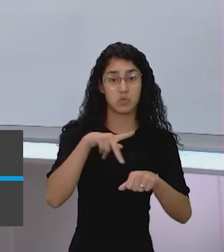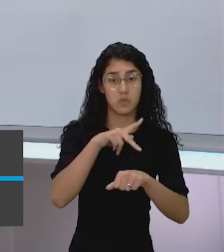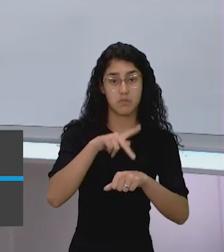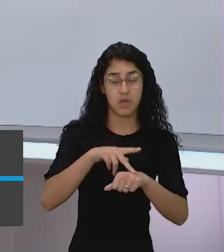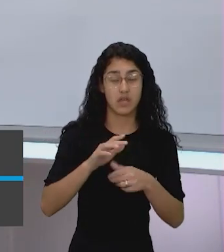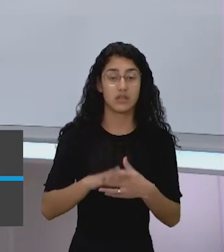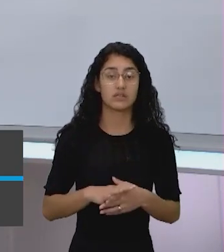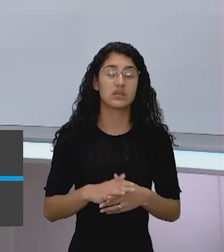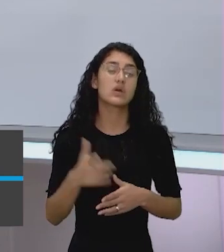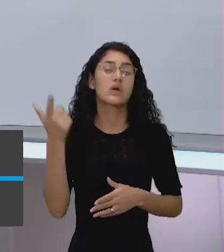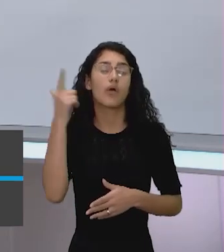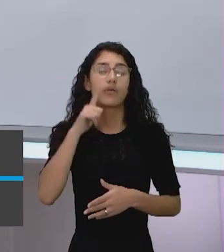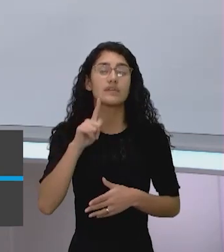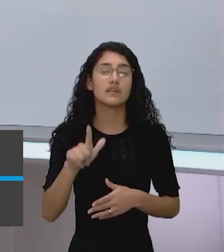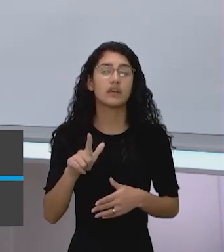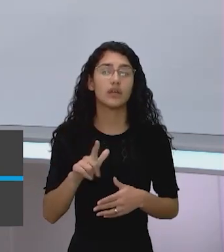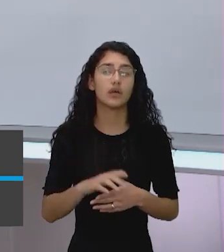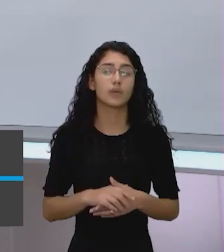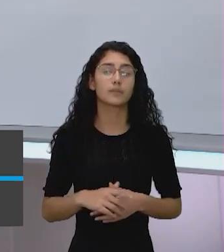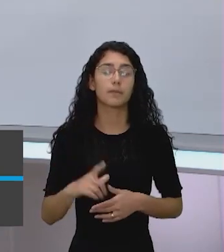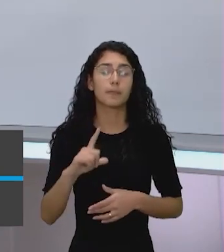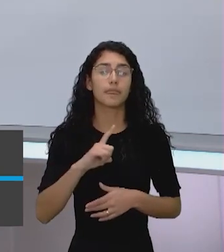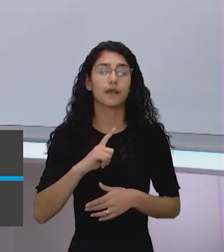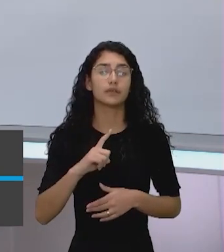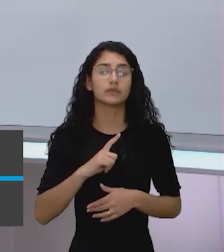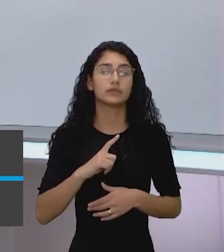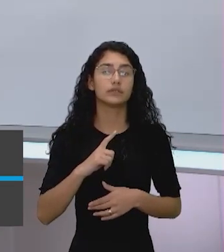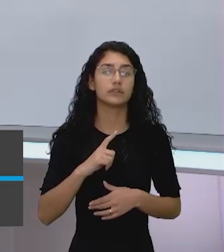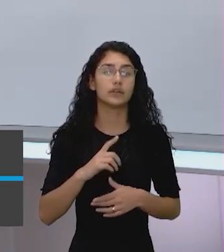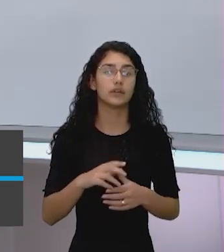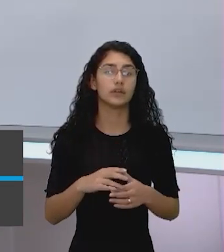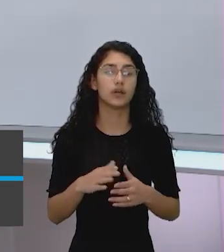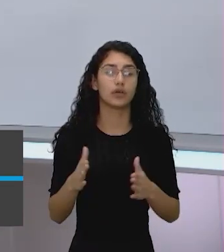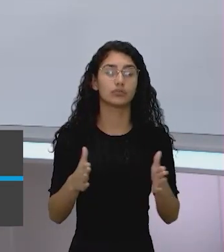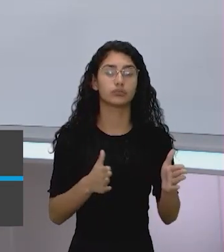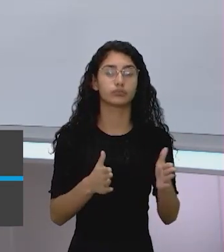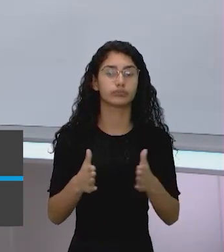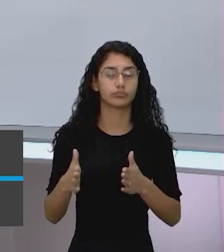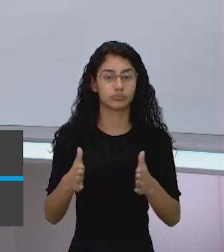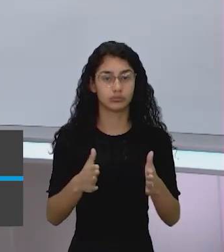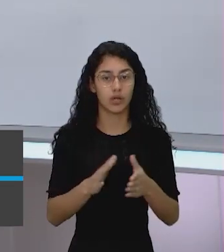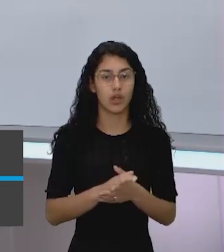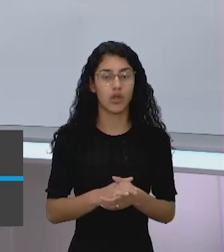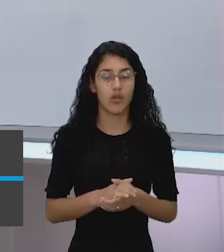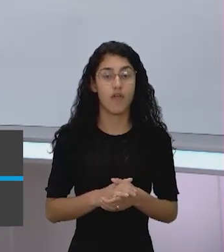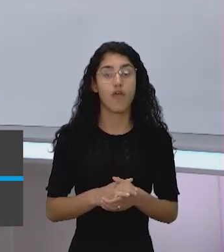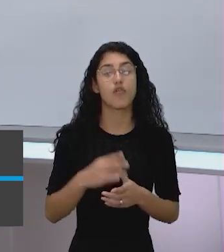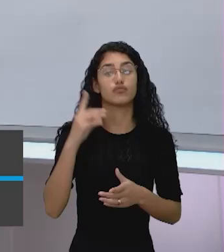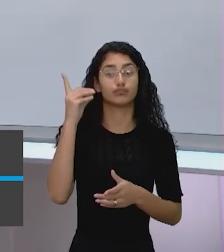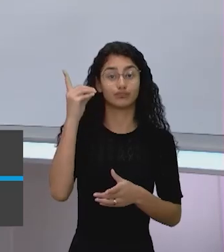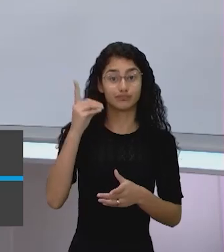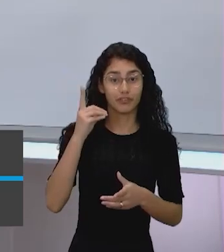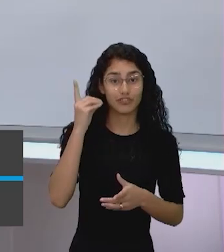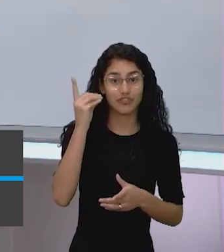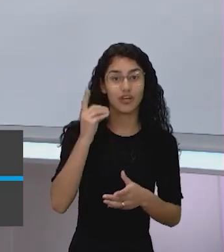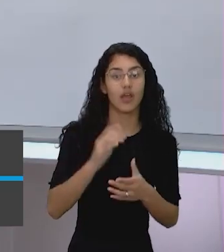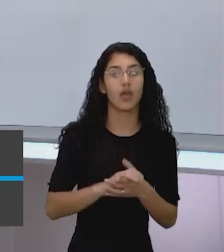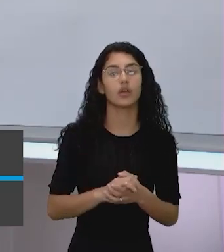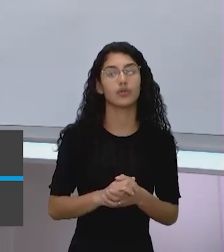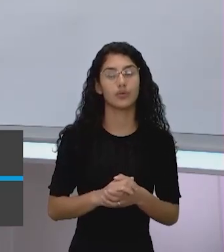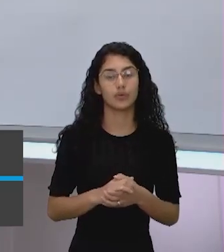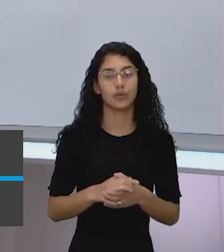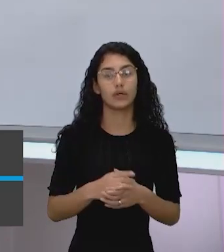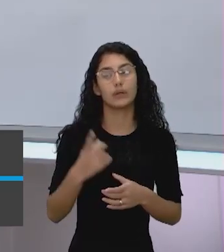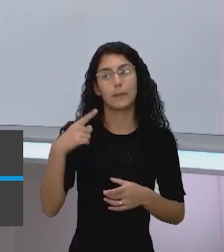fazer o quê? Ele conseguiu ter uma ascensão na carreira, né? Ele se formou em Direito, mas depois ele foi lecionar ainda